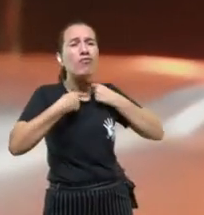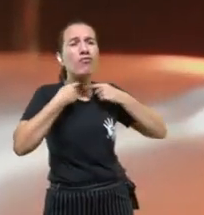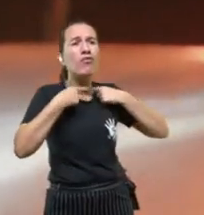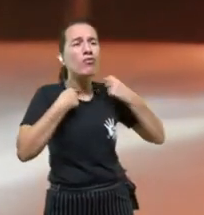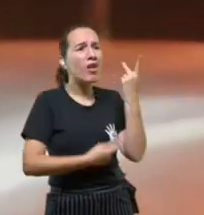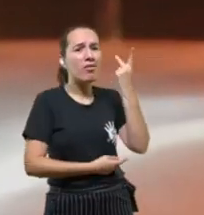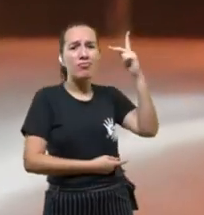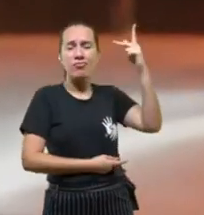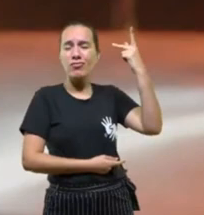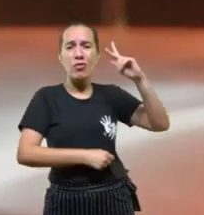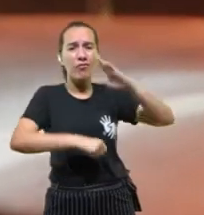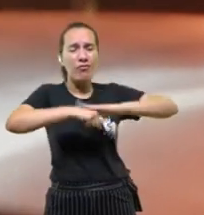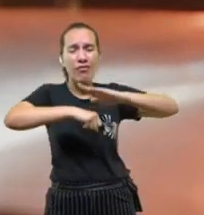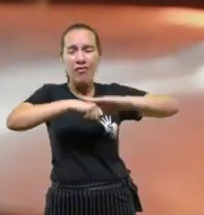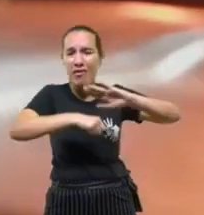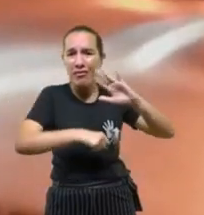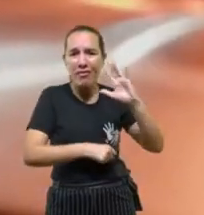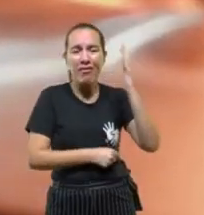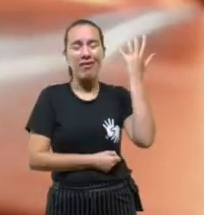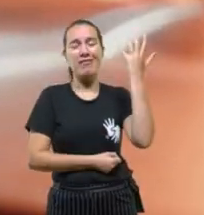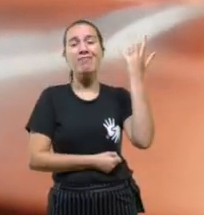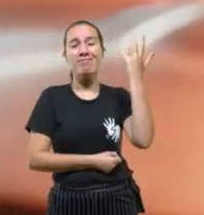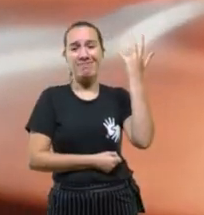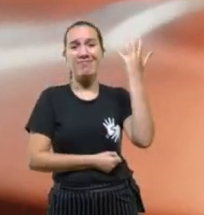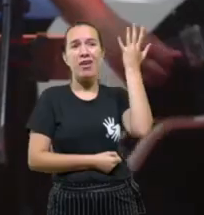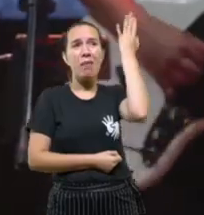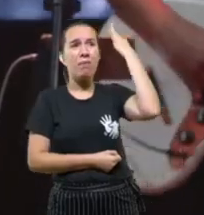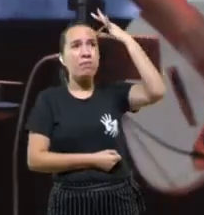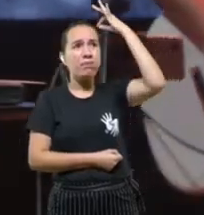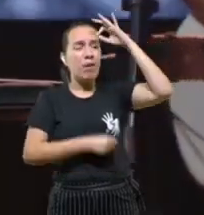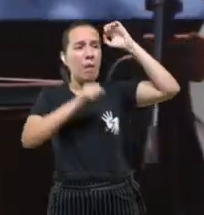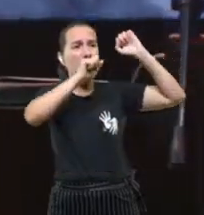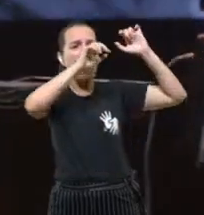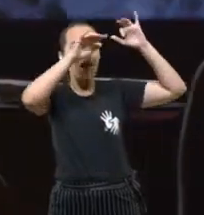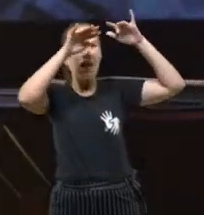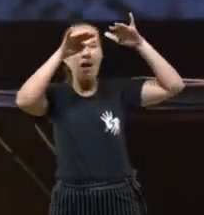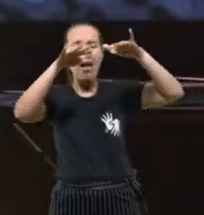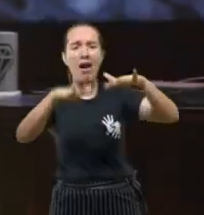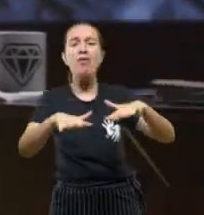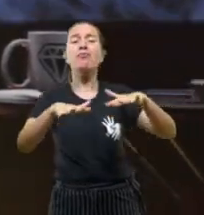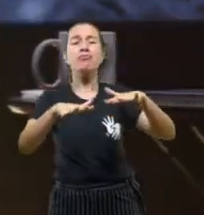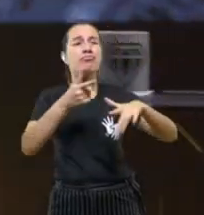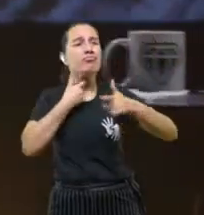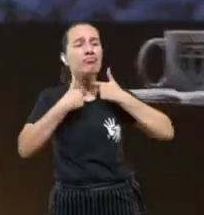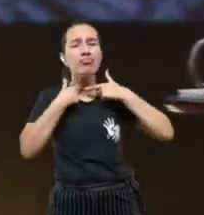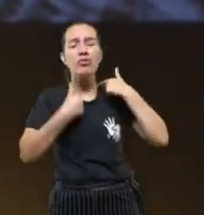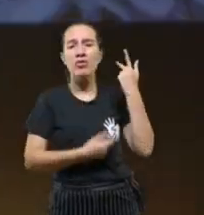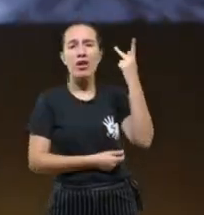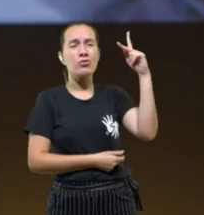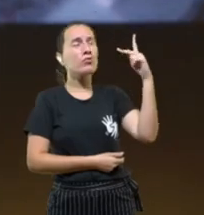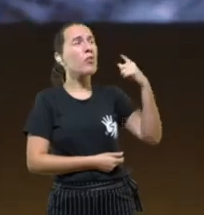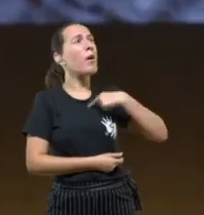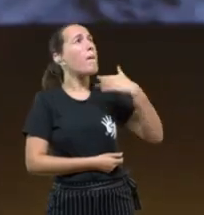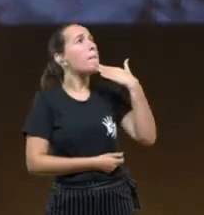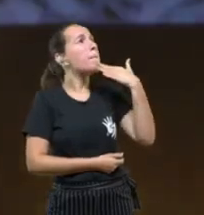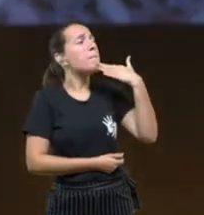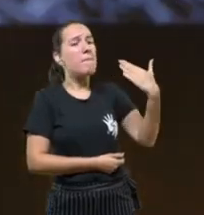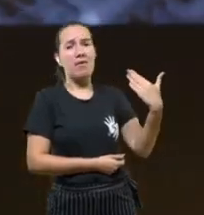o seu mover. Eu estou pedindo hoje, Senhor, em nome de Jesus, por